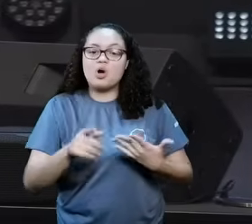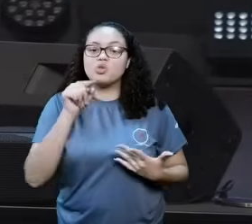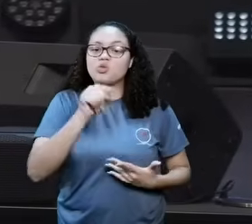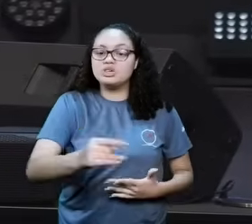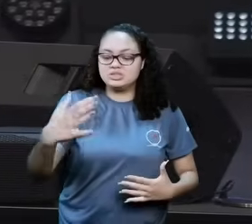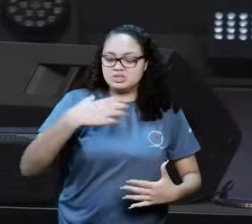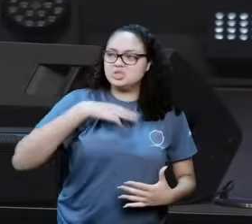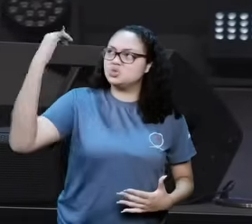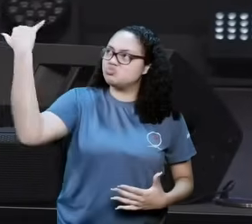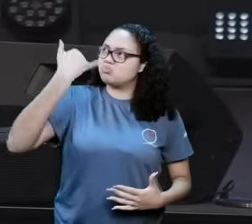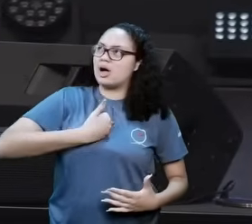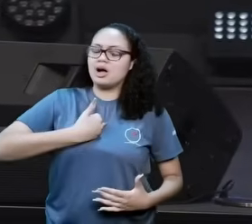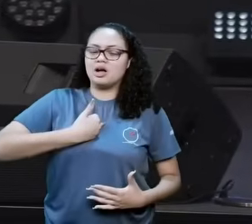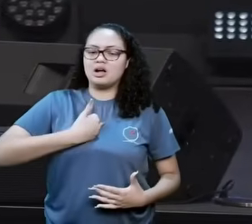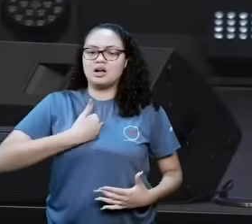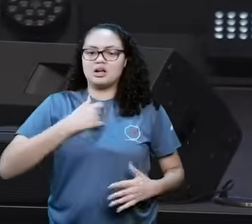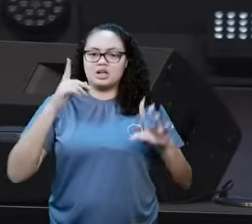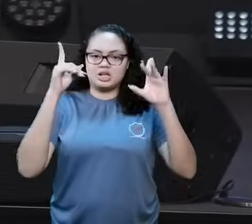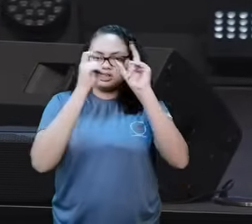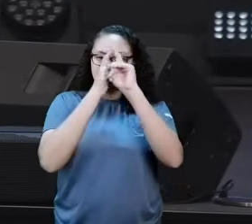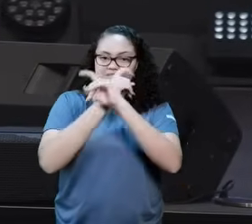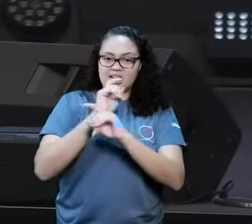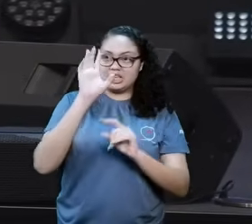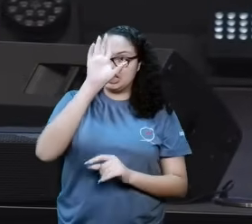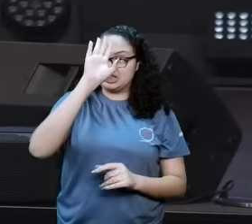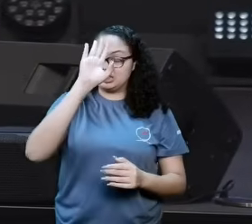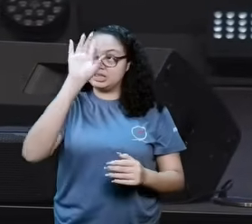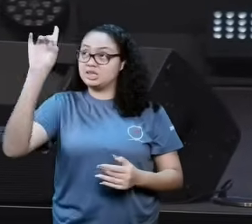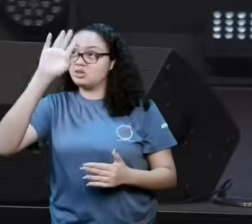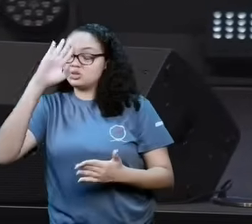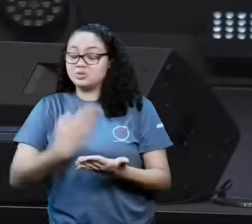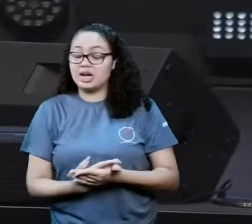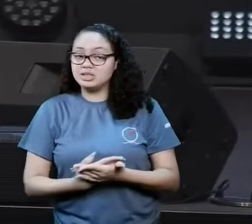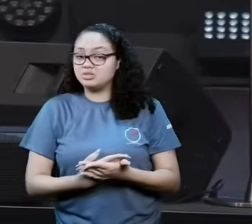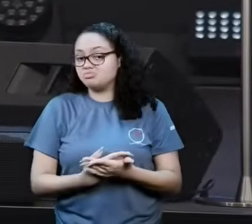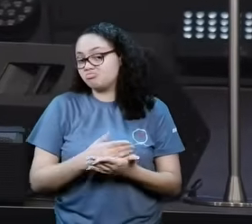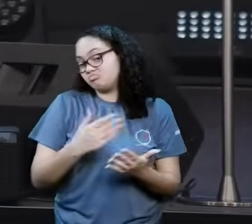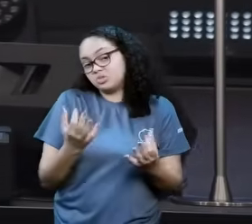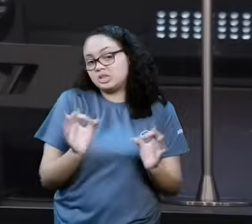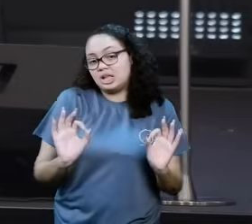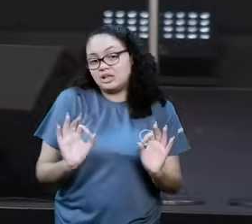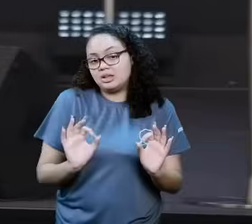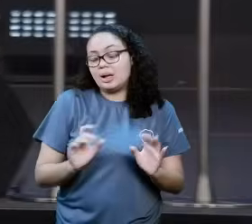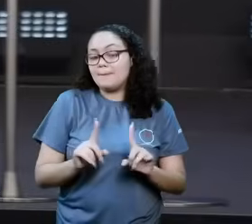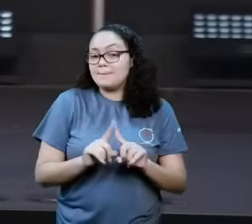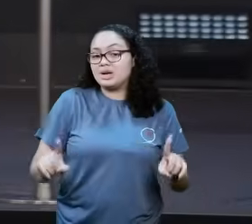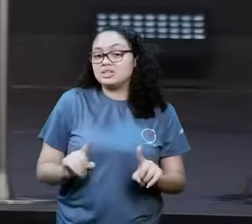falar a verdade? Ninguém aqui tem dificuldade de crer que Deus faz. O problema é repetir o que ele falou.